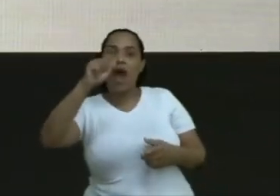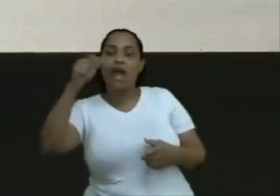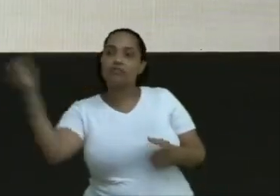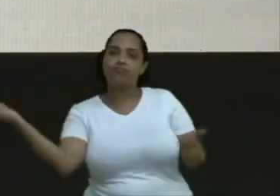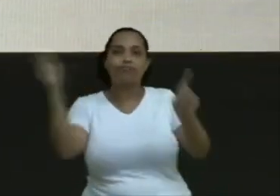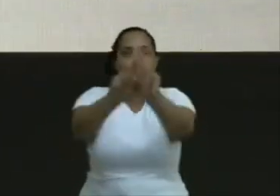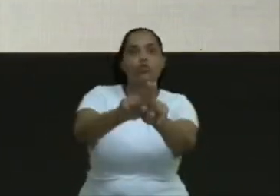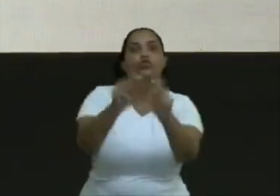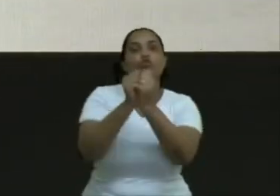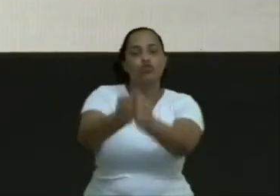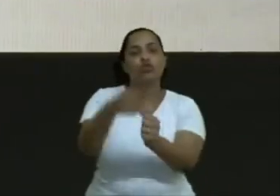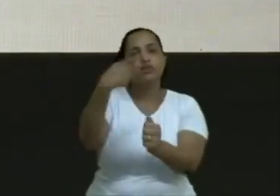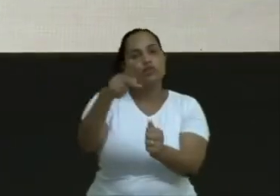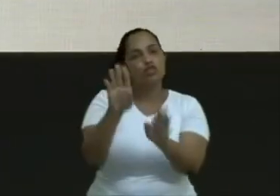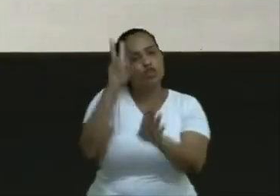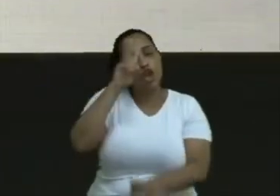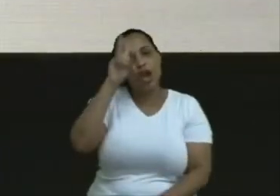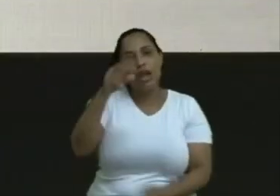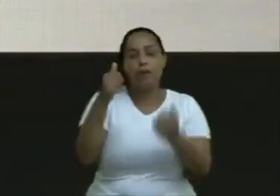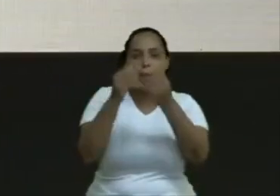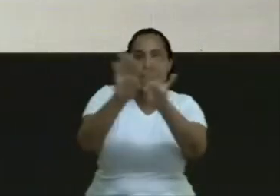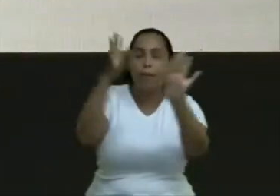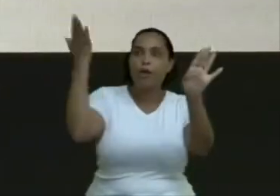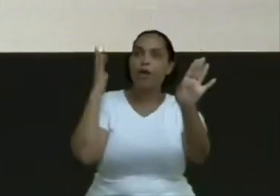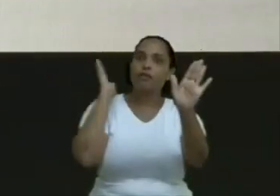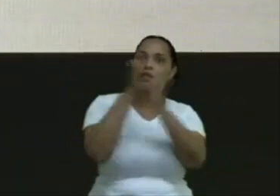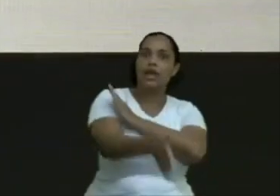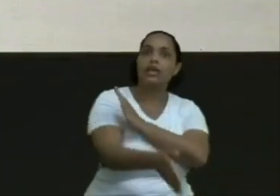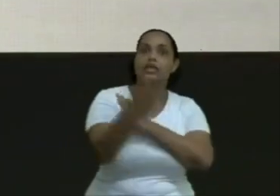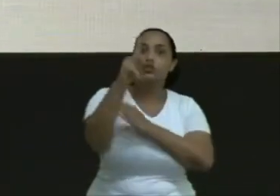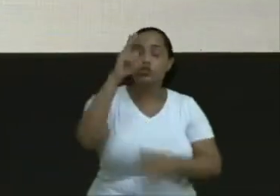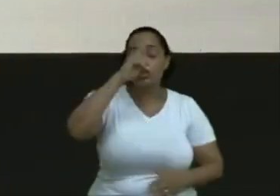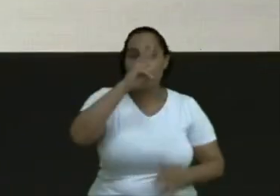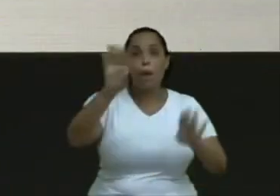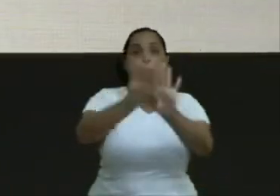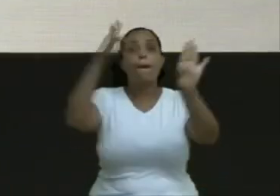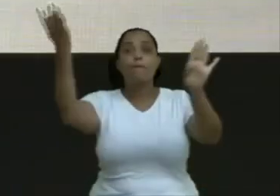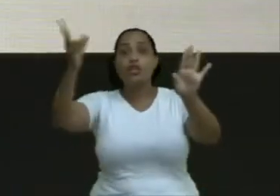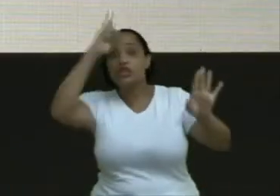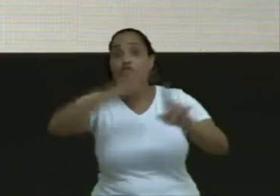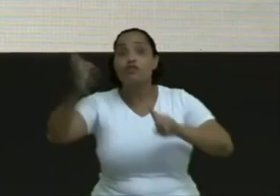pode colocar uma porta de saída na sua história, pode colocar uma porta de vitória na sua